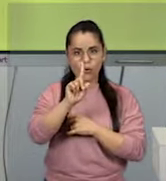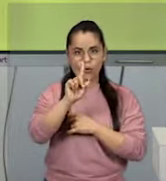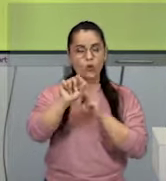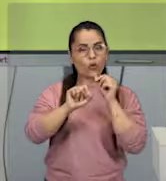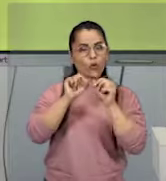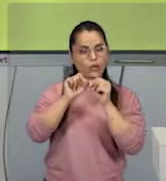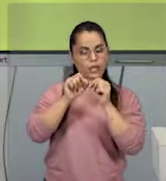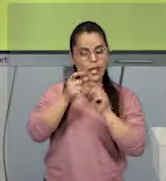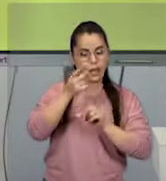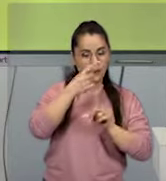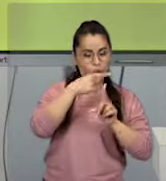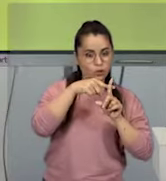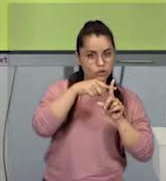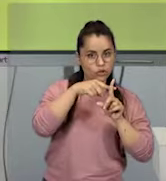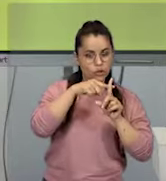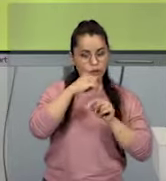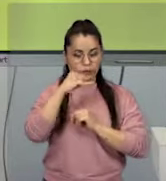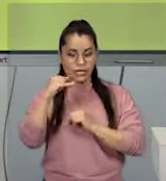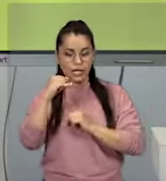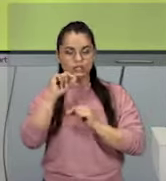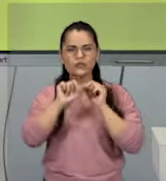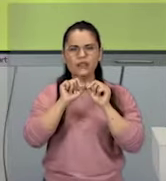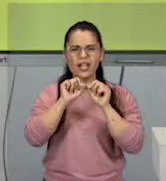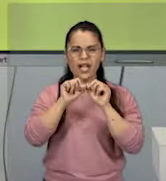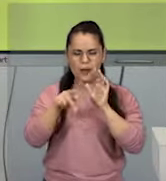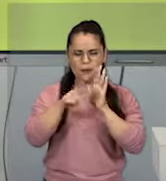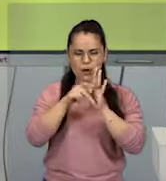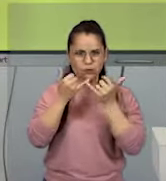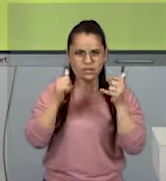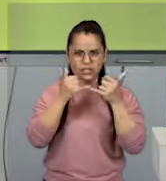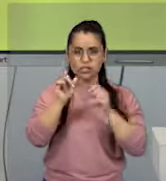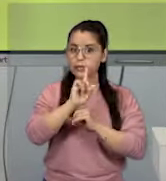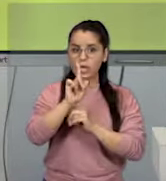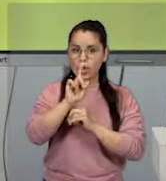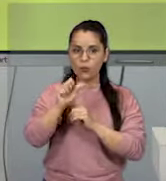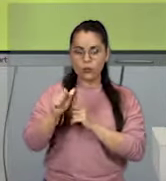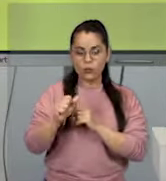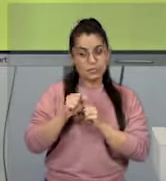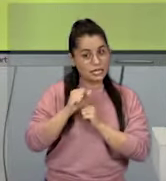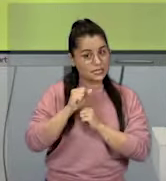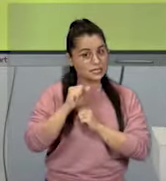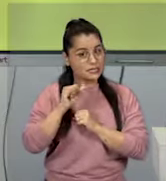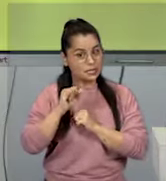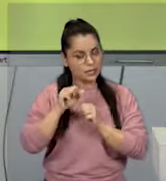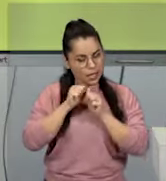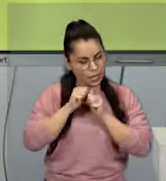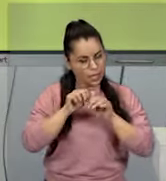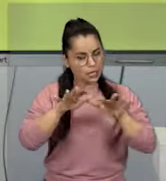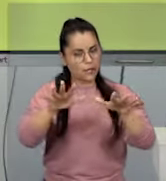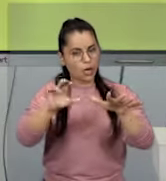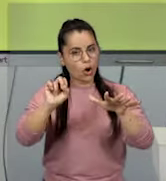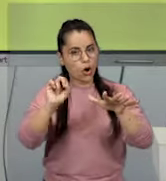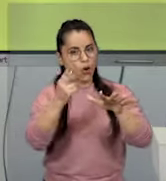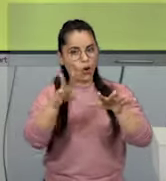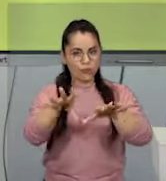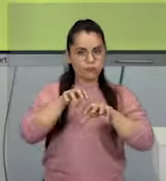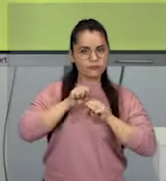o sinal positivo ou sinal negativo quer dizer que ela está liberando ou que ela está absorvendo energia